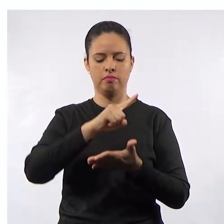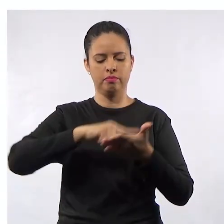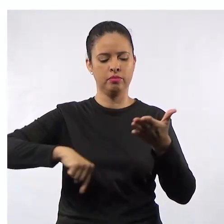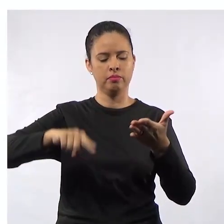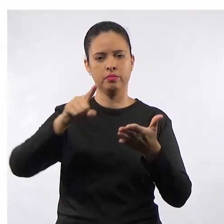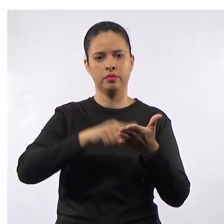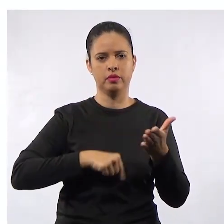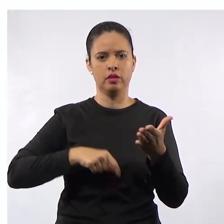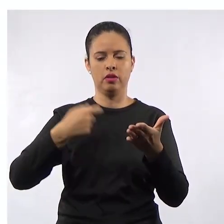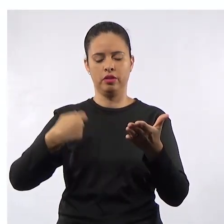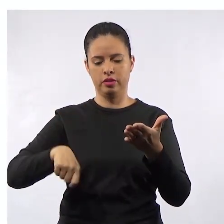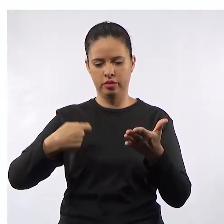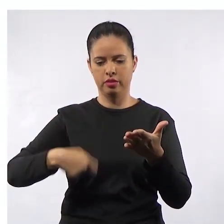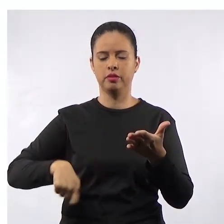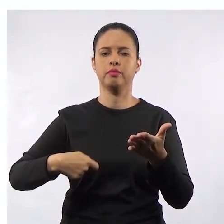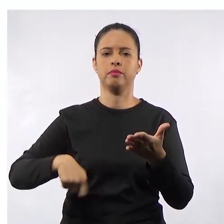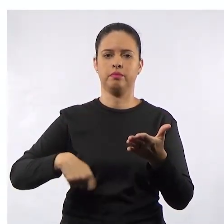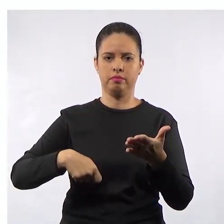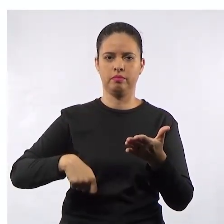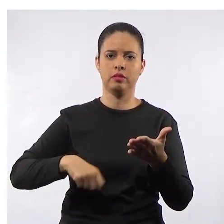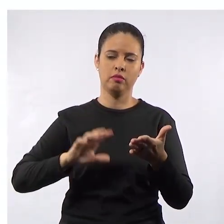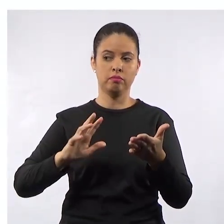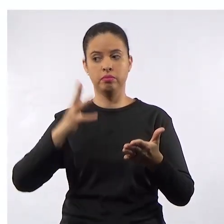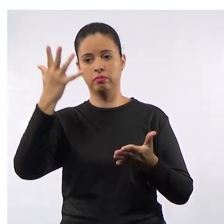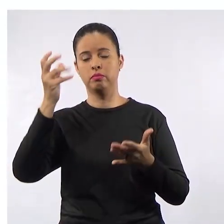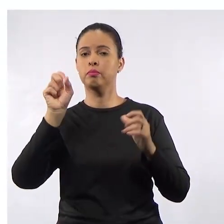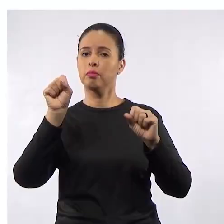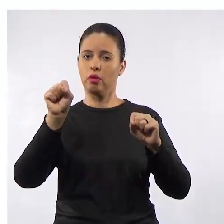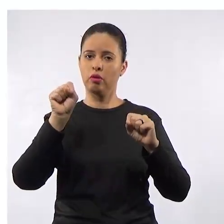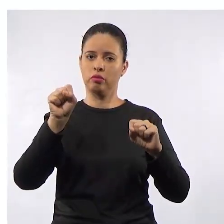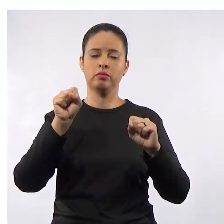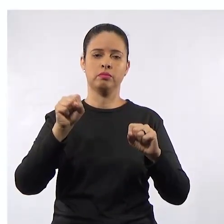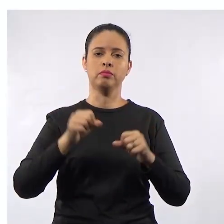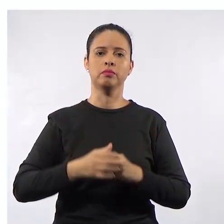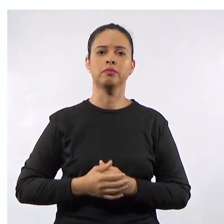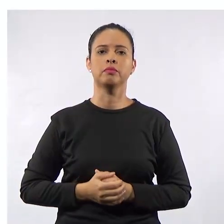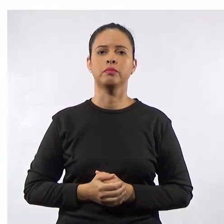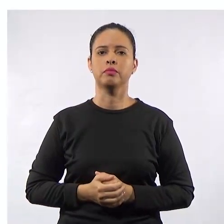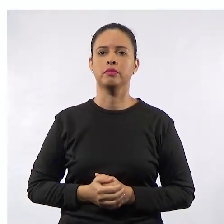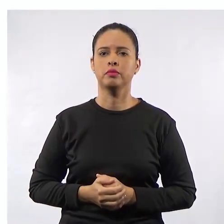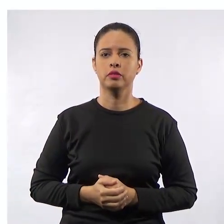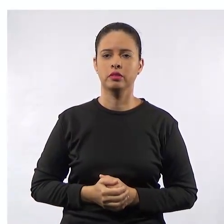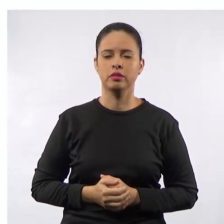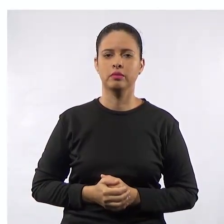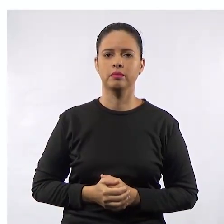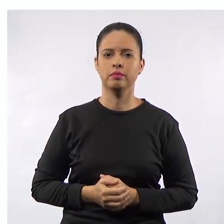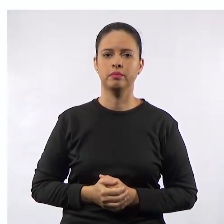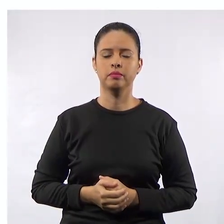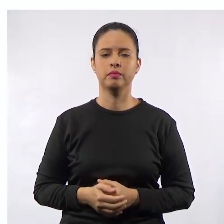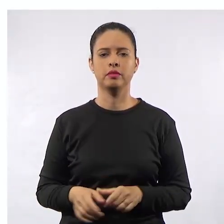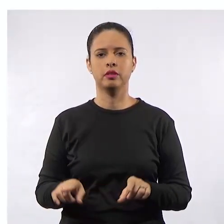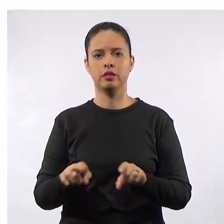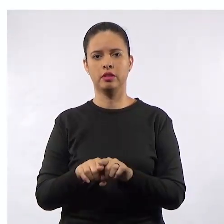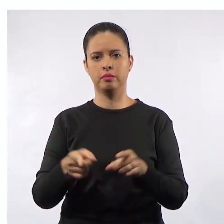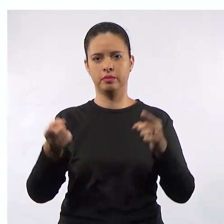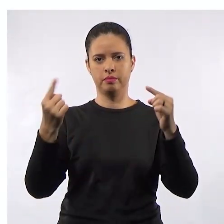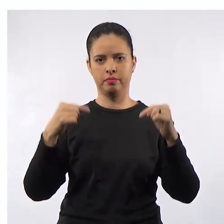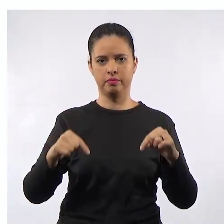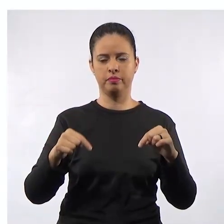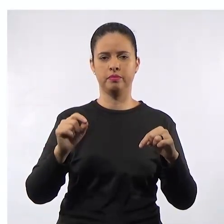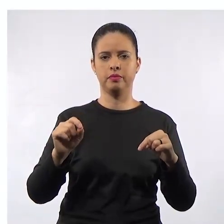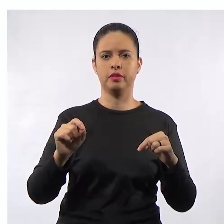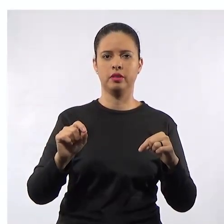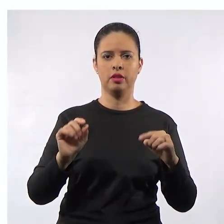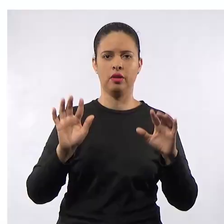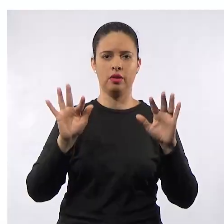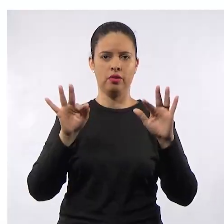que seja identificado que esse registro precisa ser anulado enfim por algum motivo também pode ter esse fator né pode